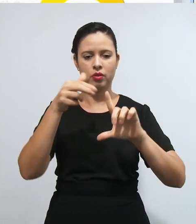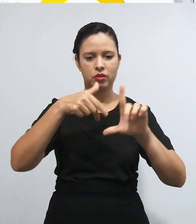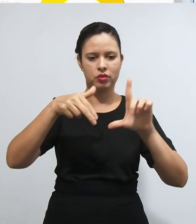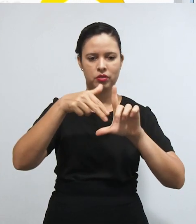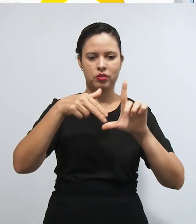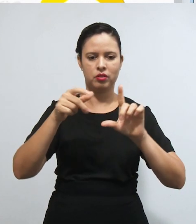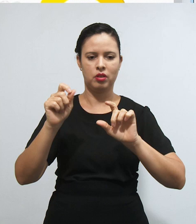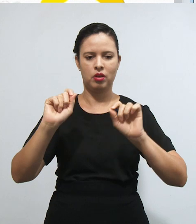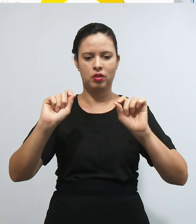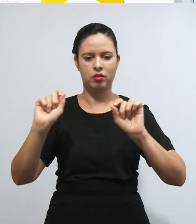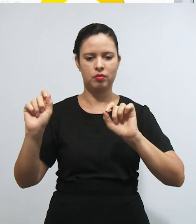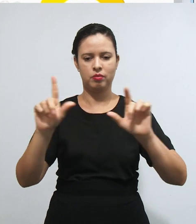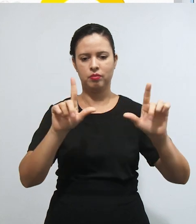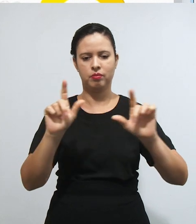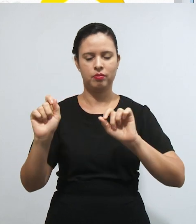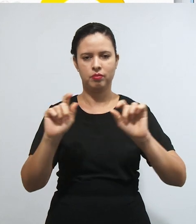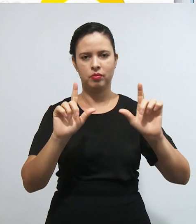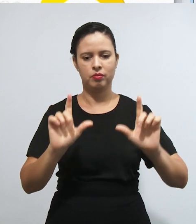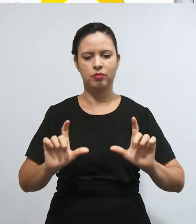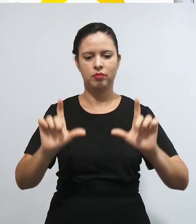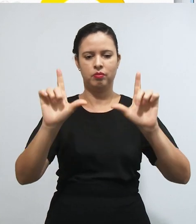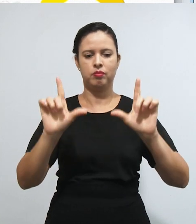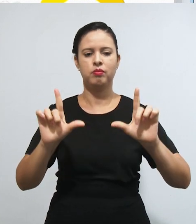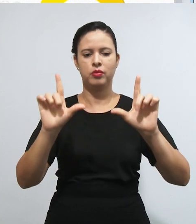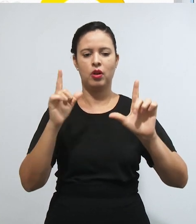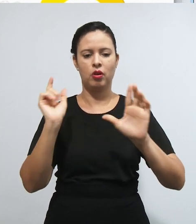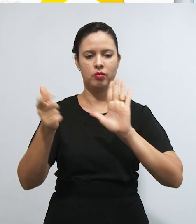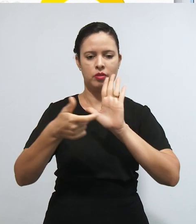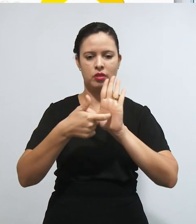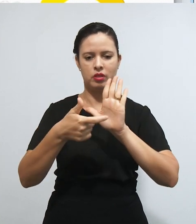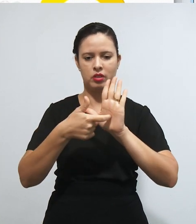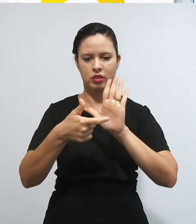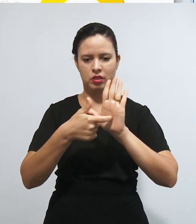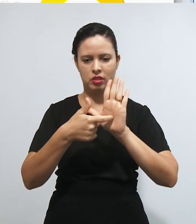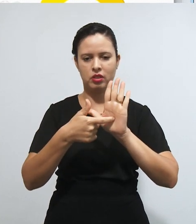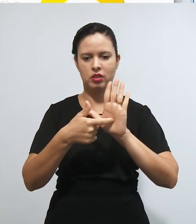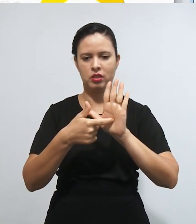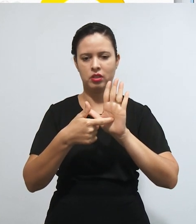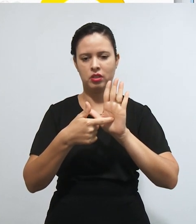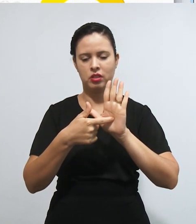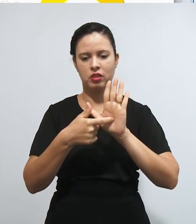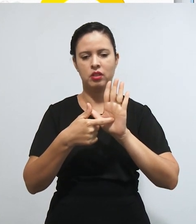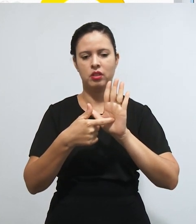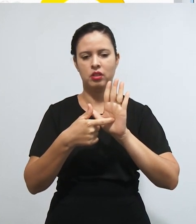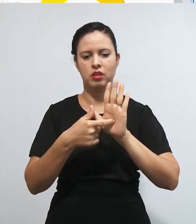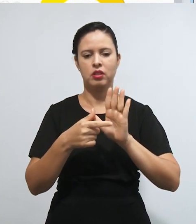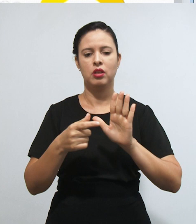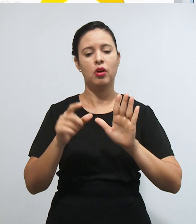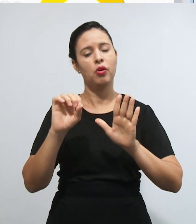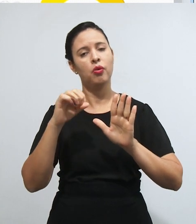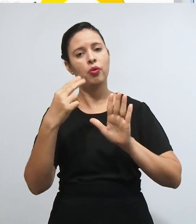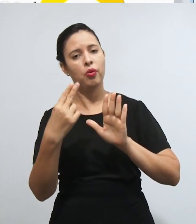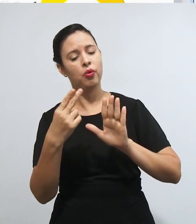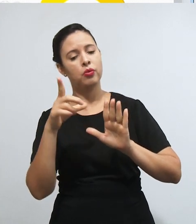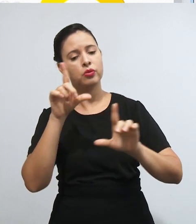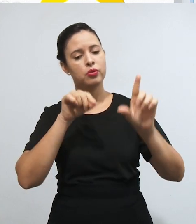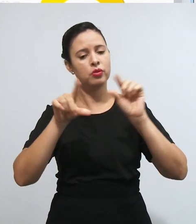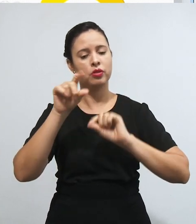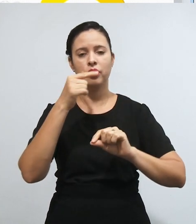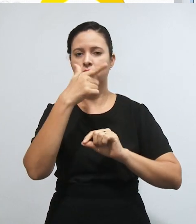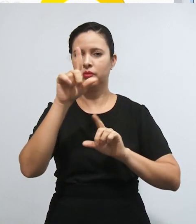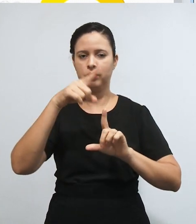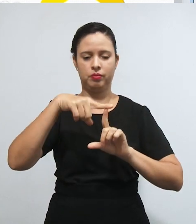flutuação. Pronto, vim aqui e já cliquei aqui em cima, tá? Ou então eu posso abrir, se eu quiser aqui, e escolher outros tipos,